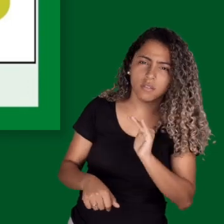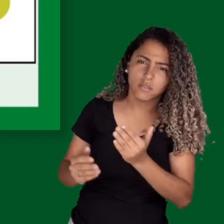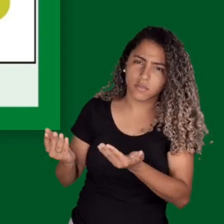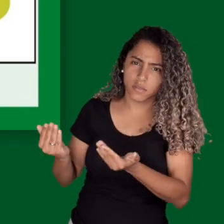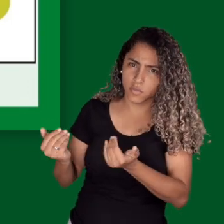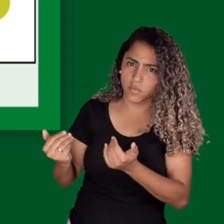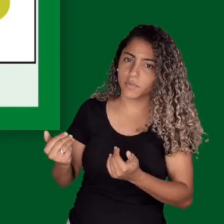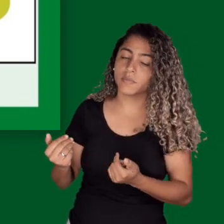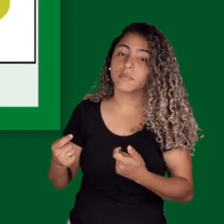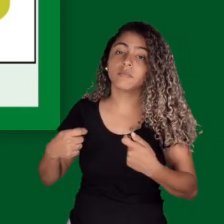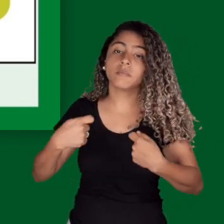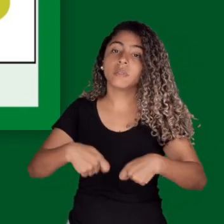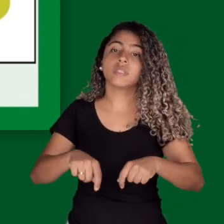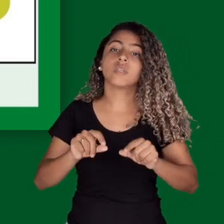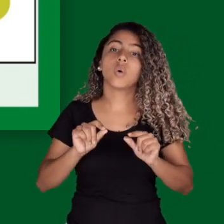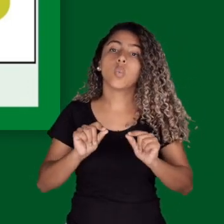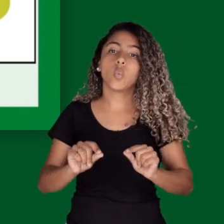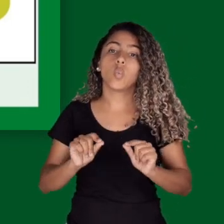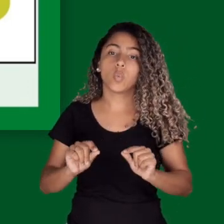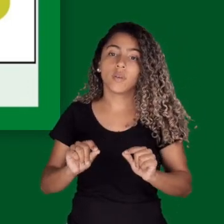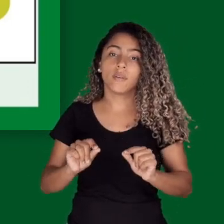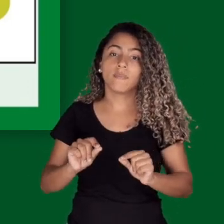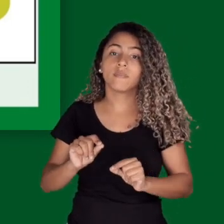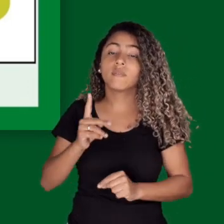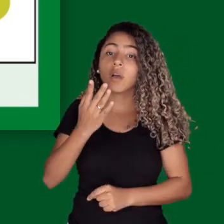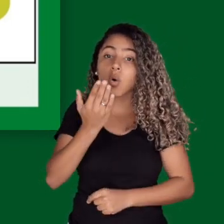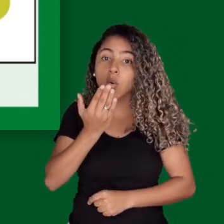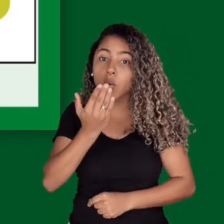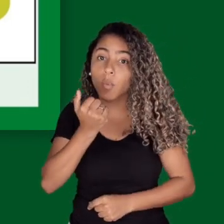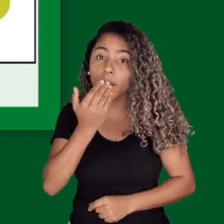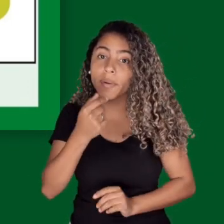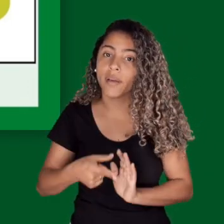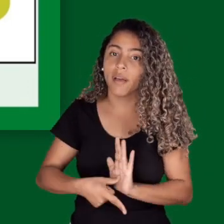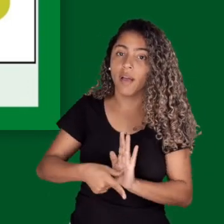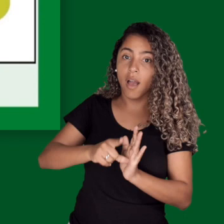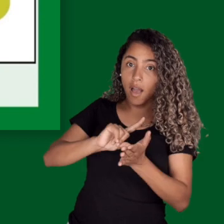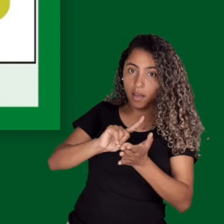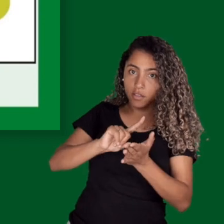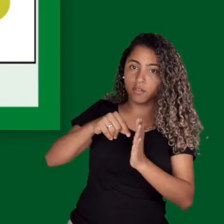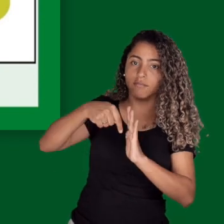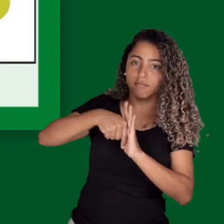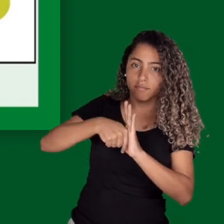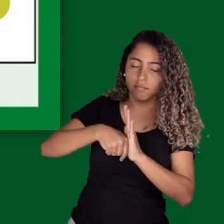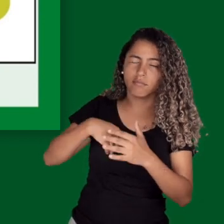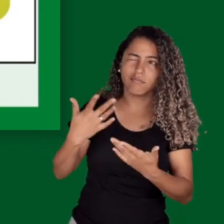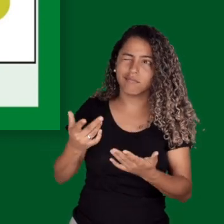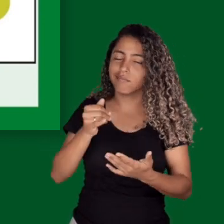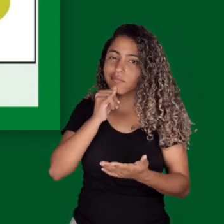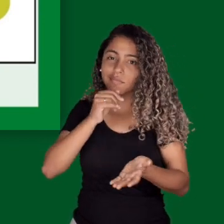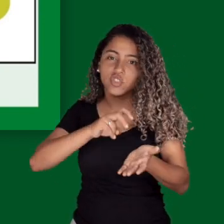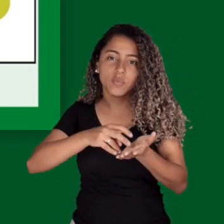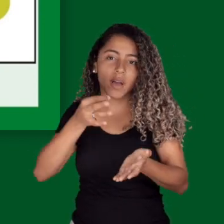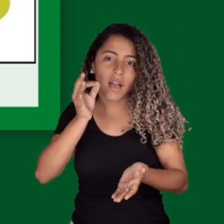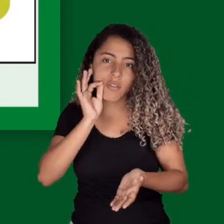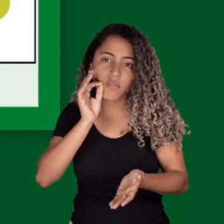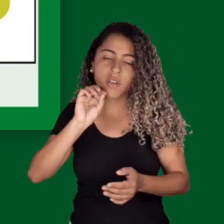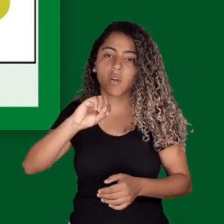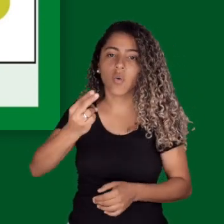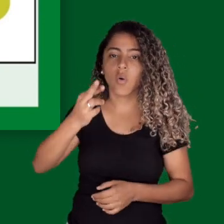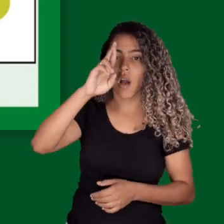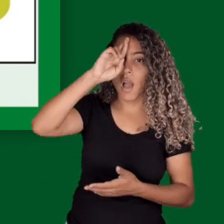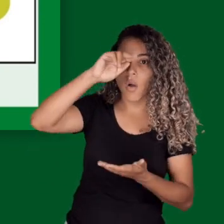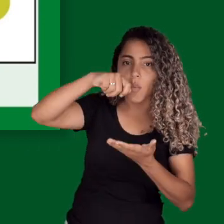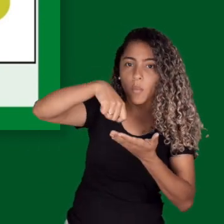com diabetes é fazer a monitorização sempre antes das principais refeições. Então, antes do café, antes